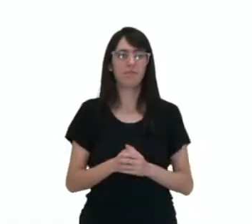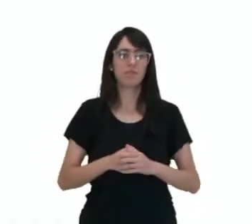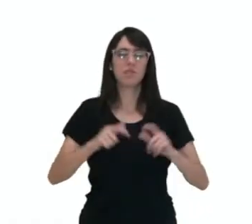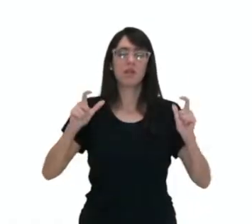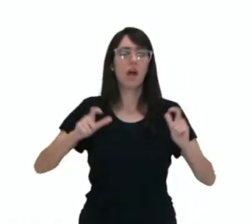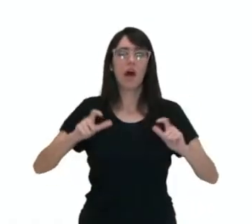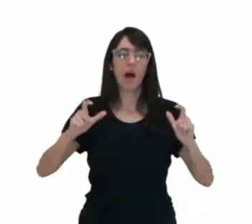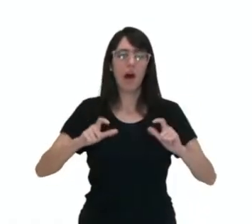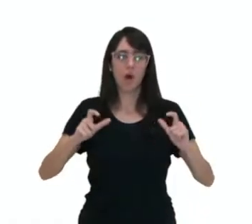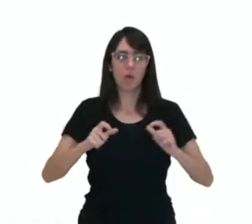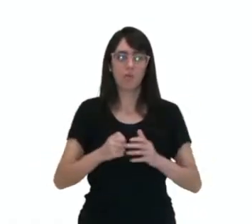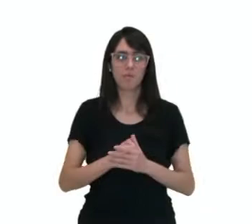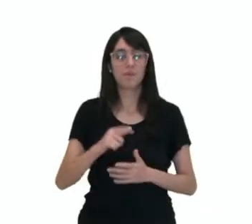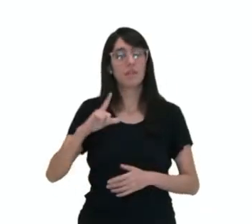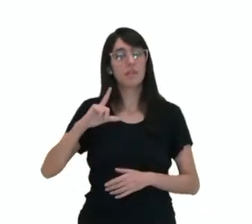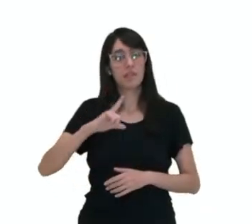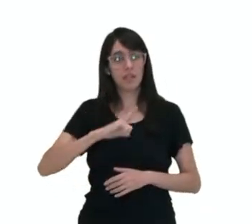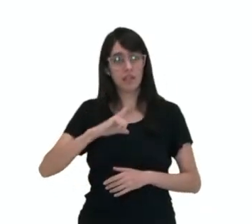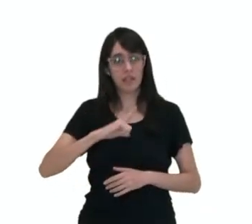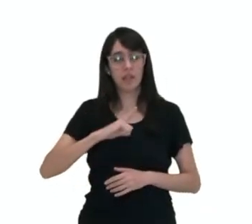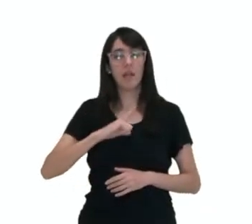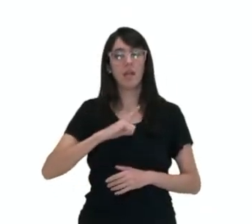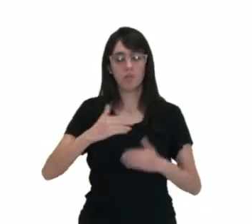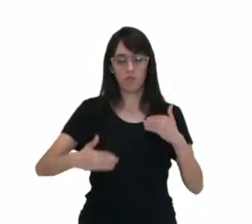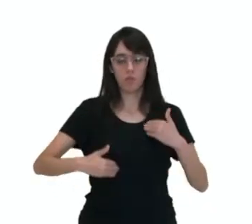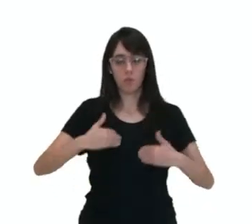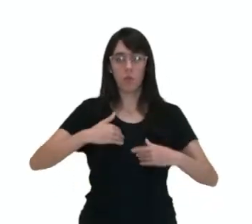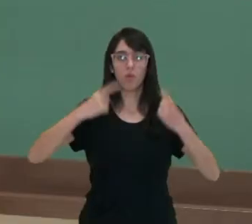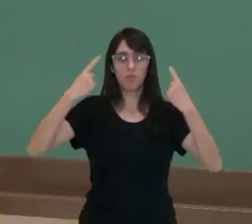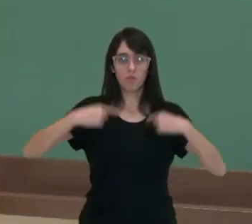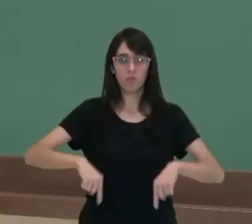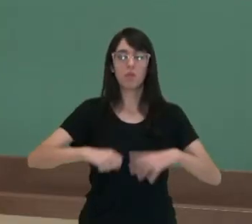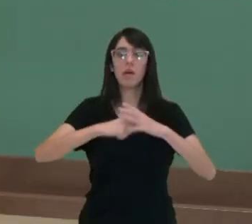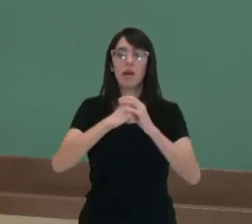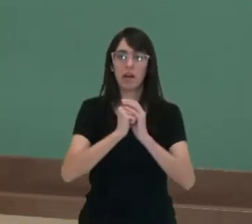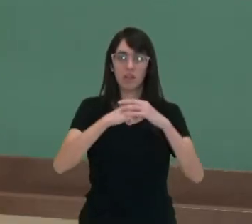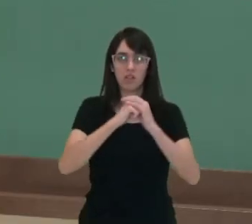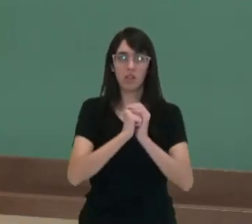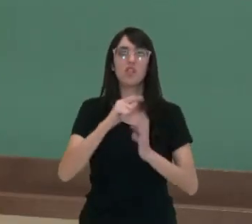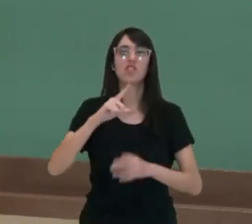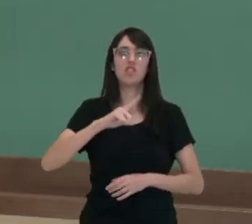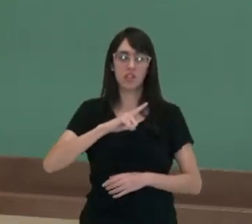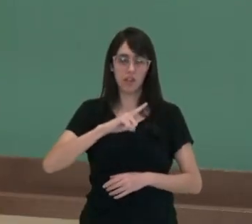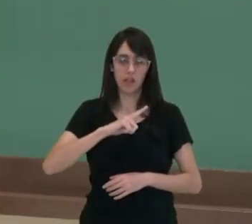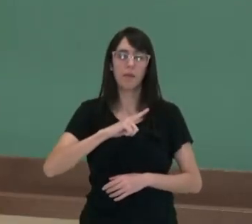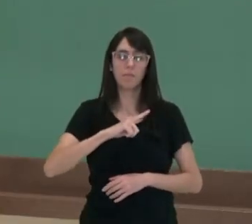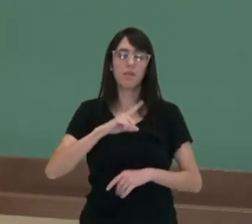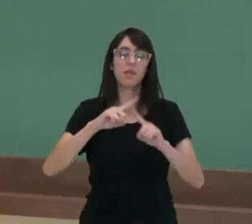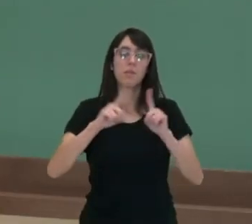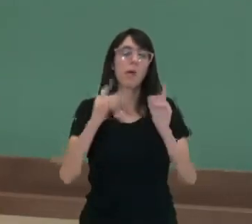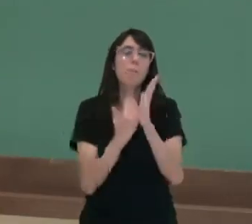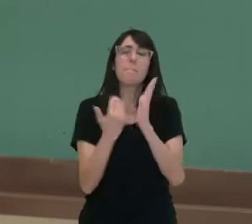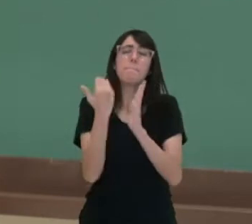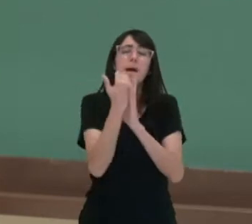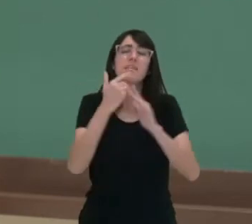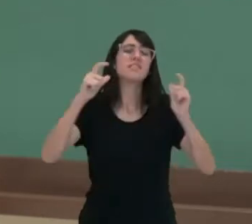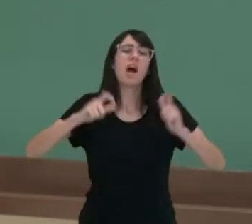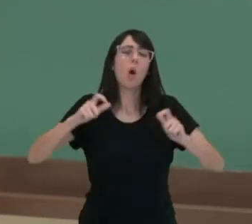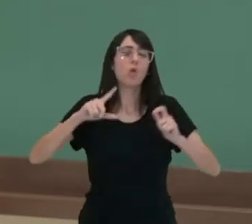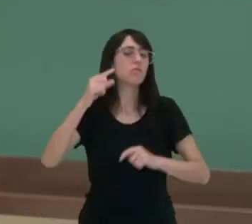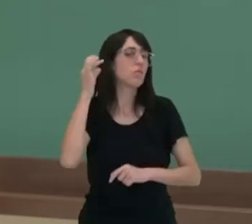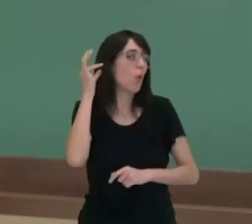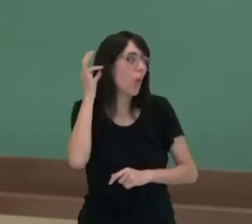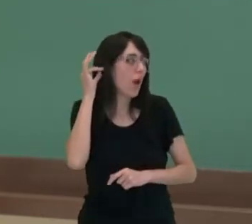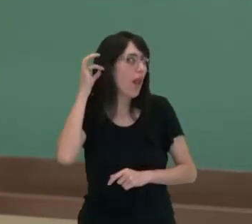tecido conjuntivo cartilaginoso em todo o nosso corpo, né? Mas onde que a gente tem mais? Orelhas, nossa orelha, por isso que a gente consegue